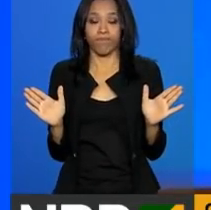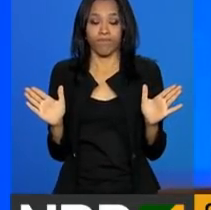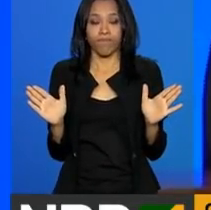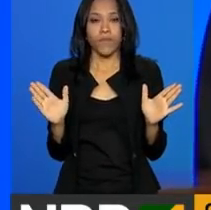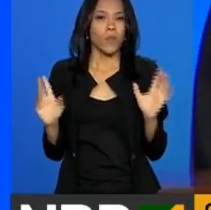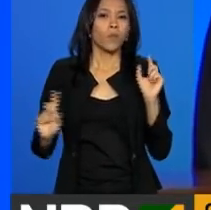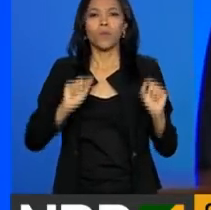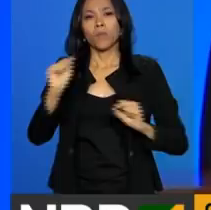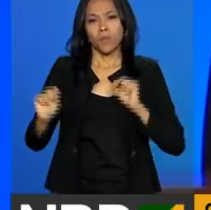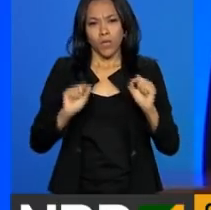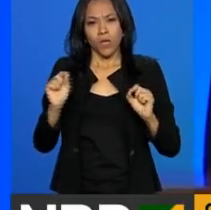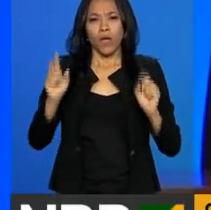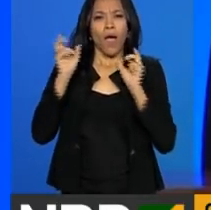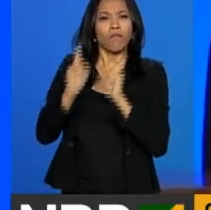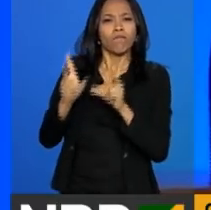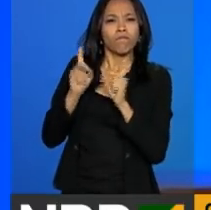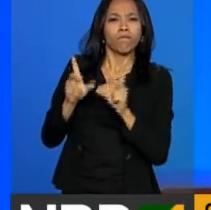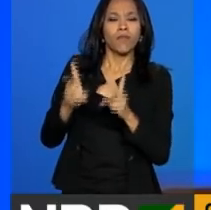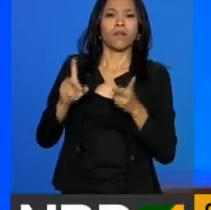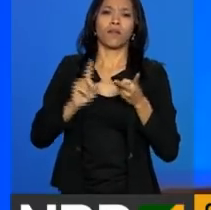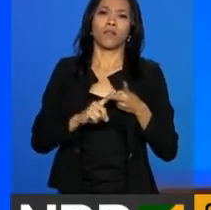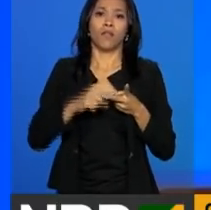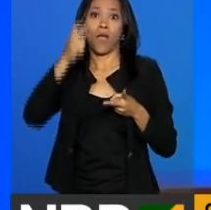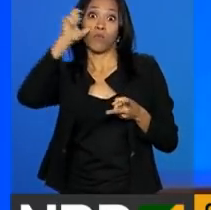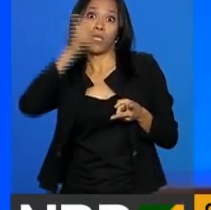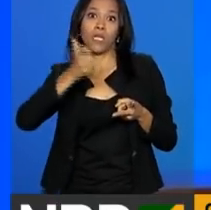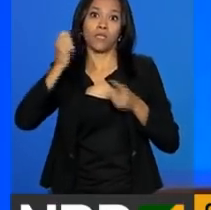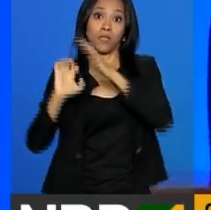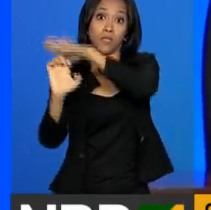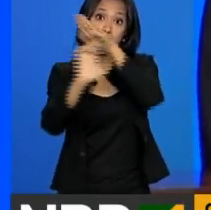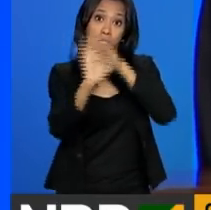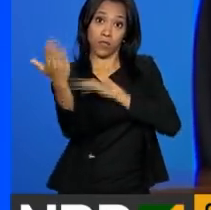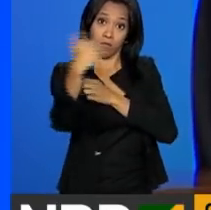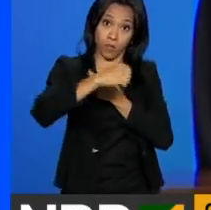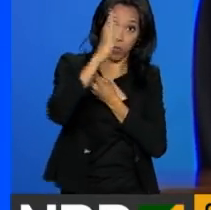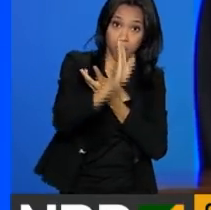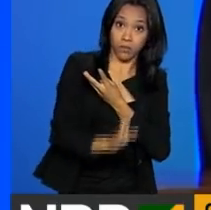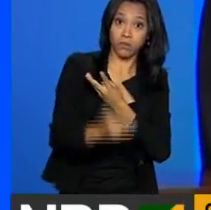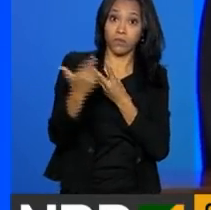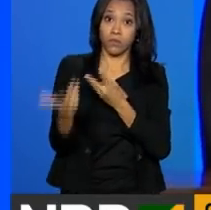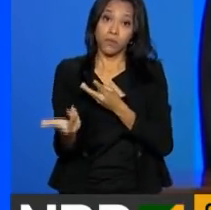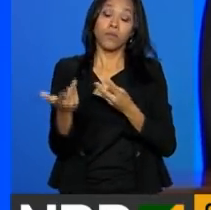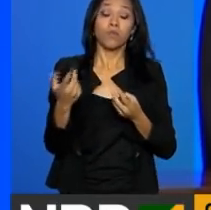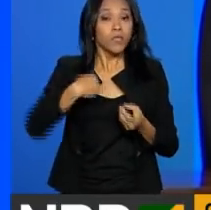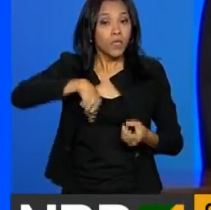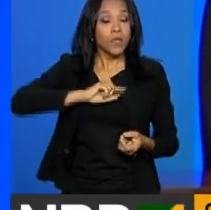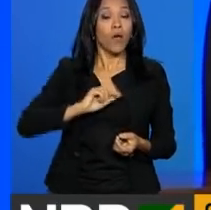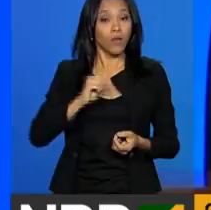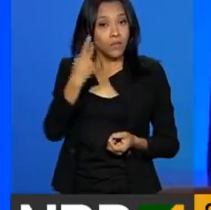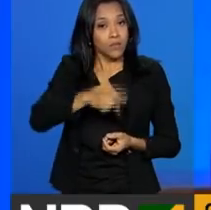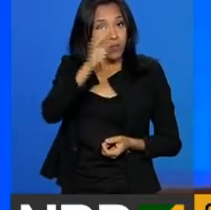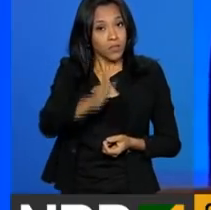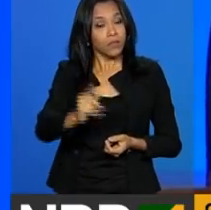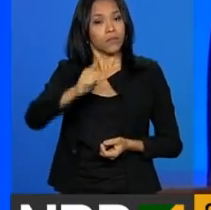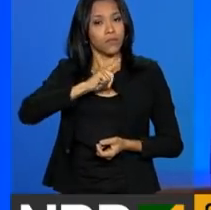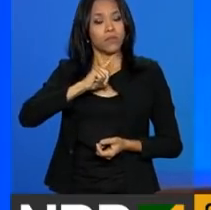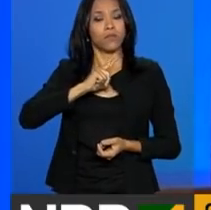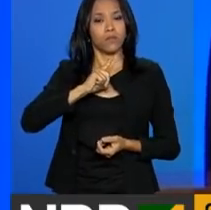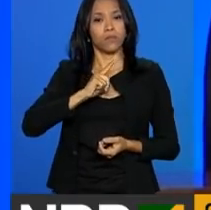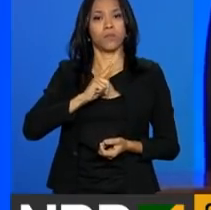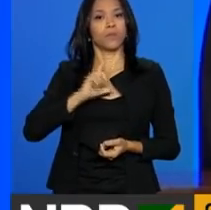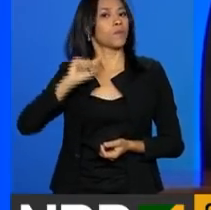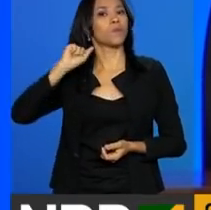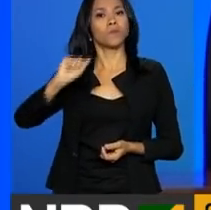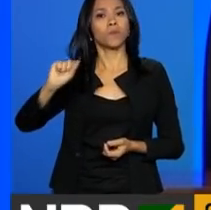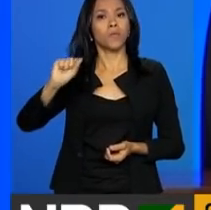abertura comércio exterior os investimentos estrangeiros para que nós tenhamos é um papel mas